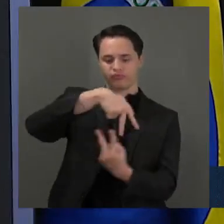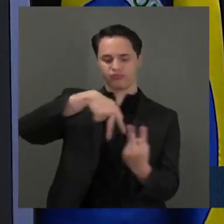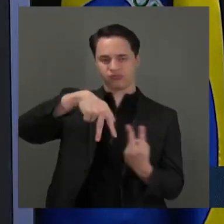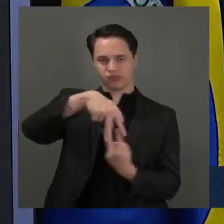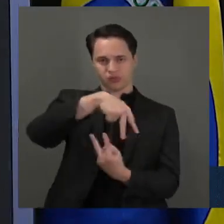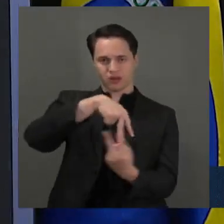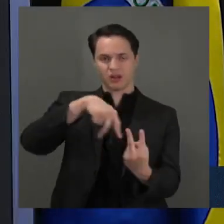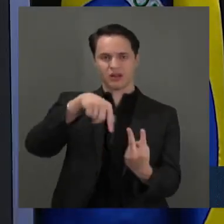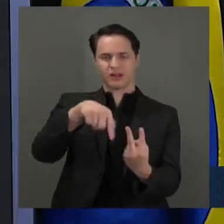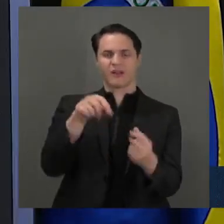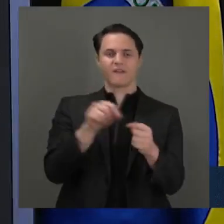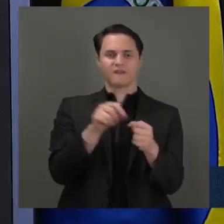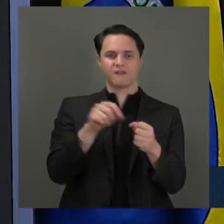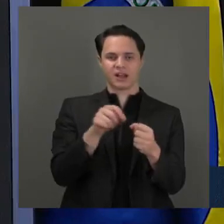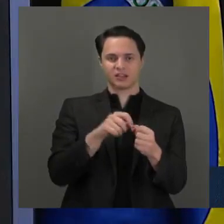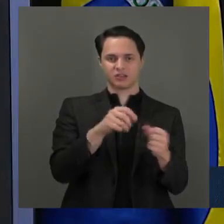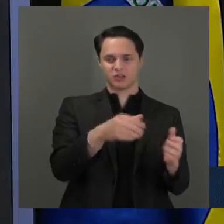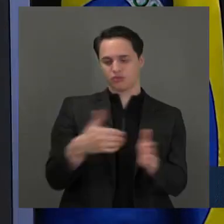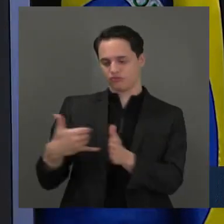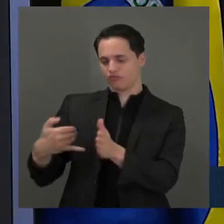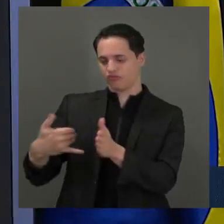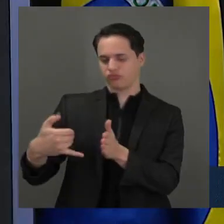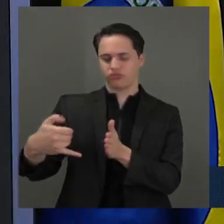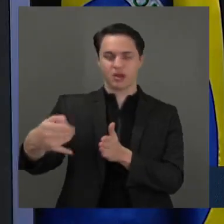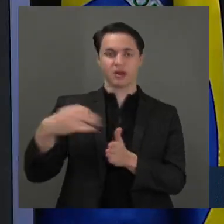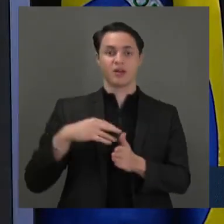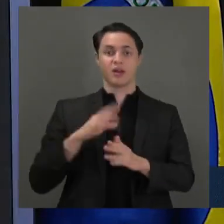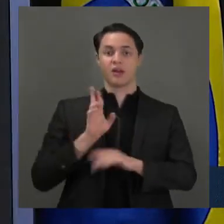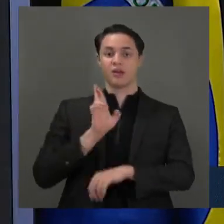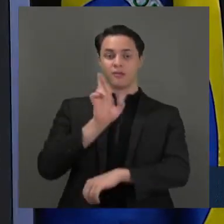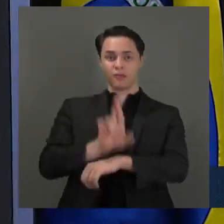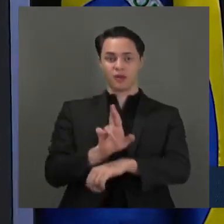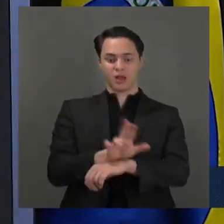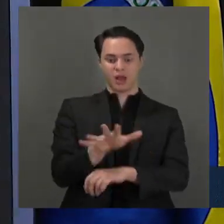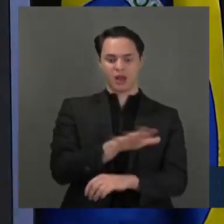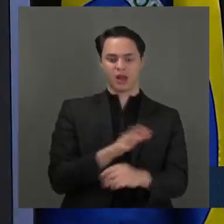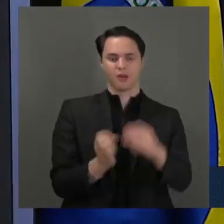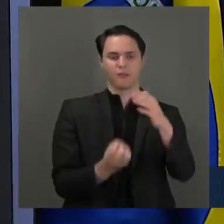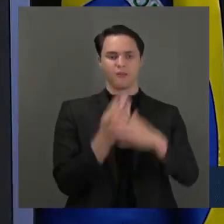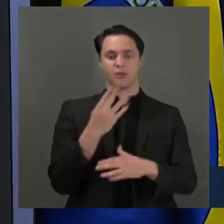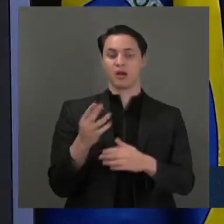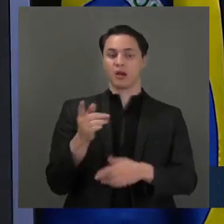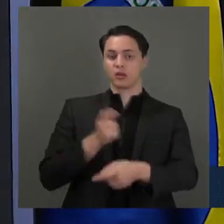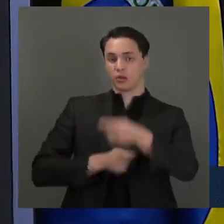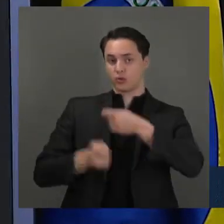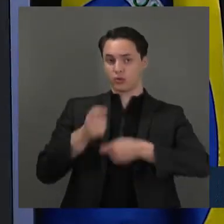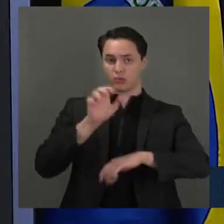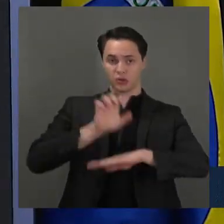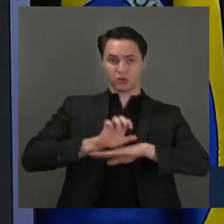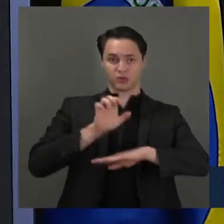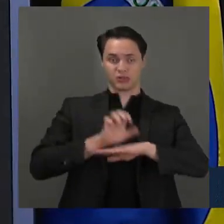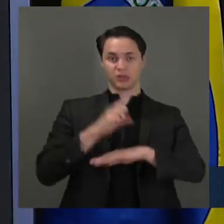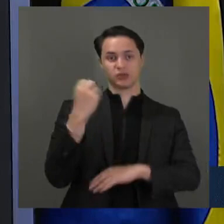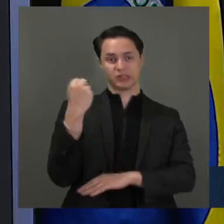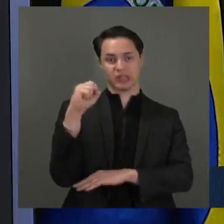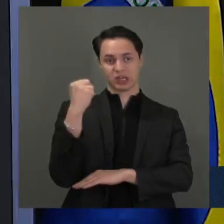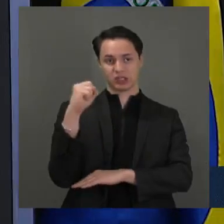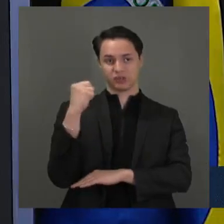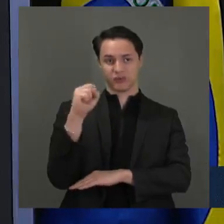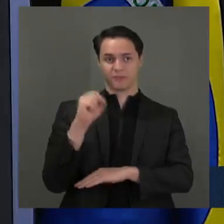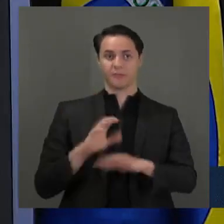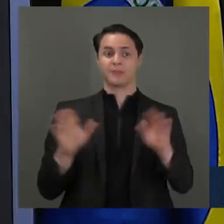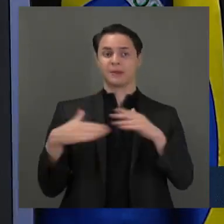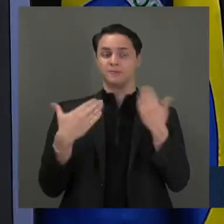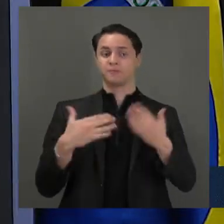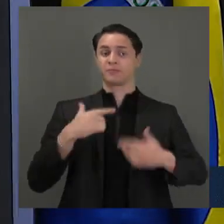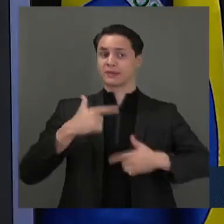representando uma das mais importantes cadeias produtivas da economia estadual. Trabalhando nesse